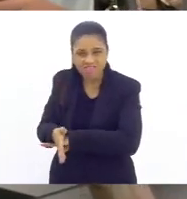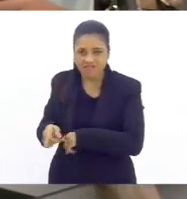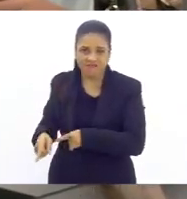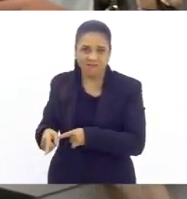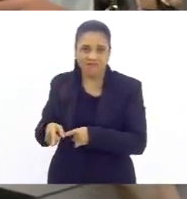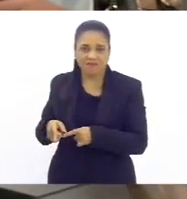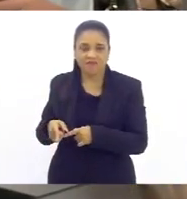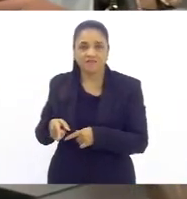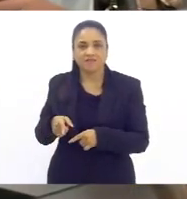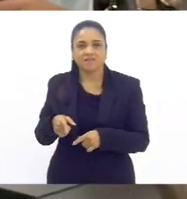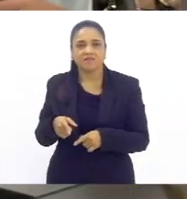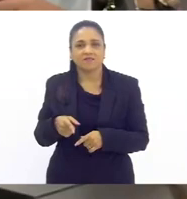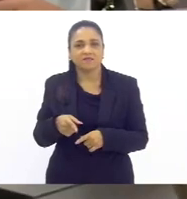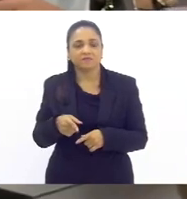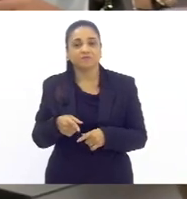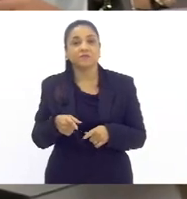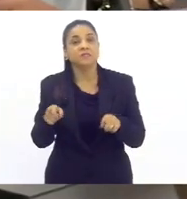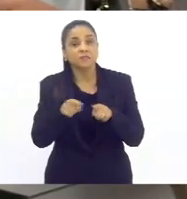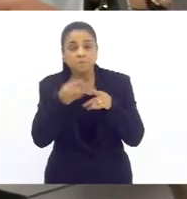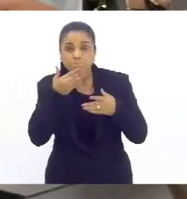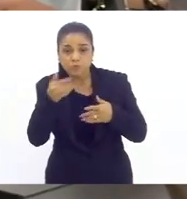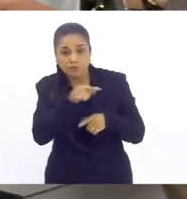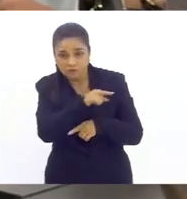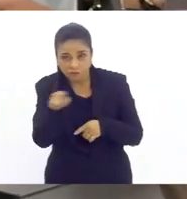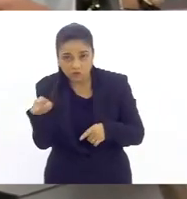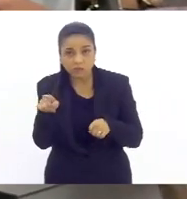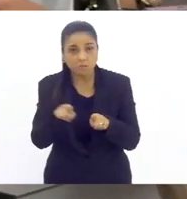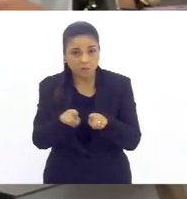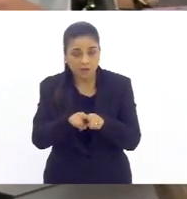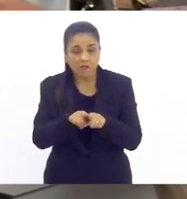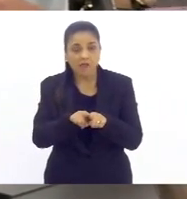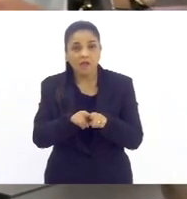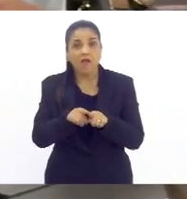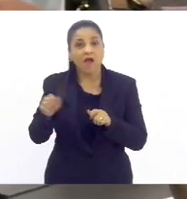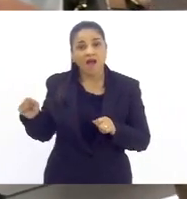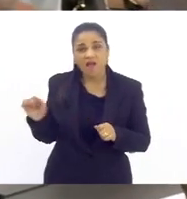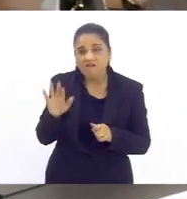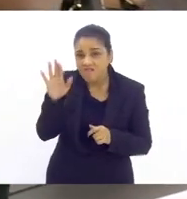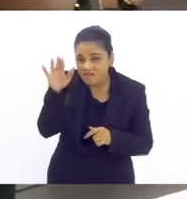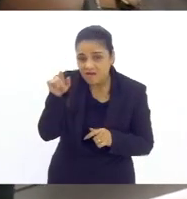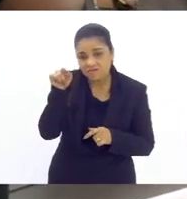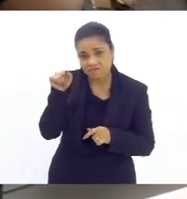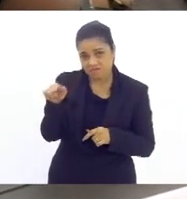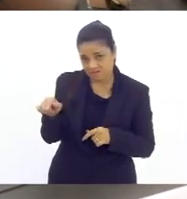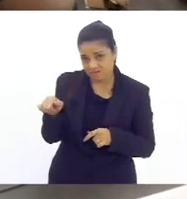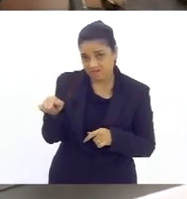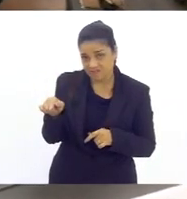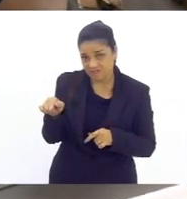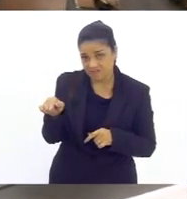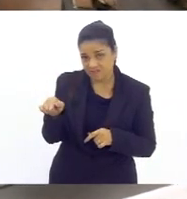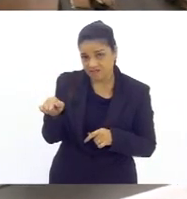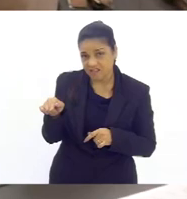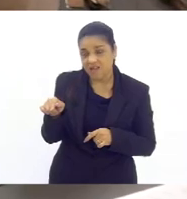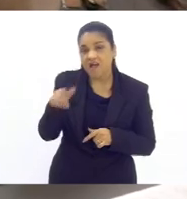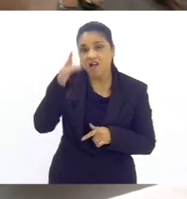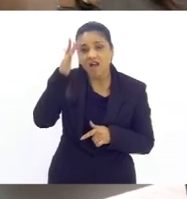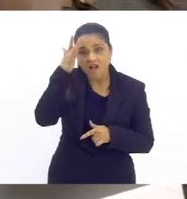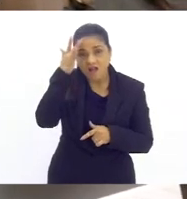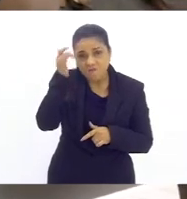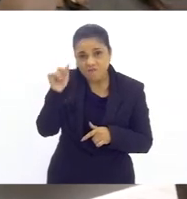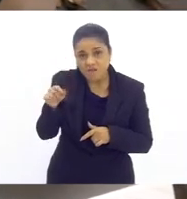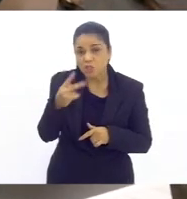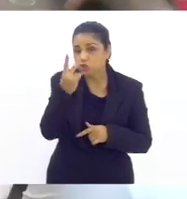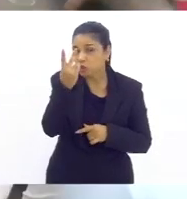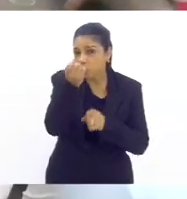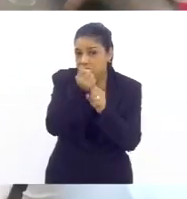e pedir também Dizer para vocês também que a favela tá lá entendeu Amanhã se completa mais dois